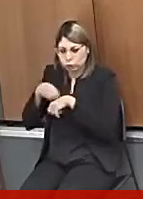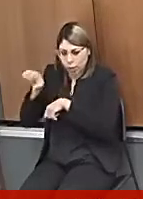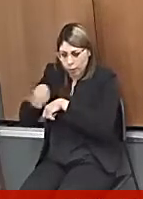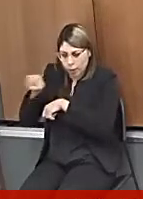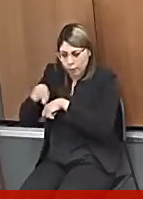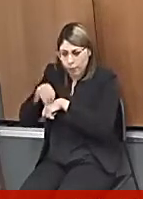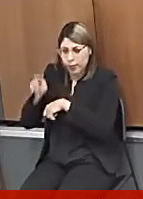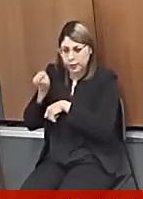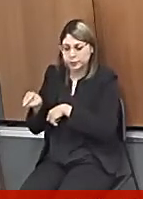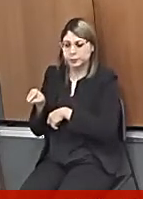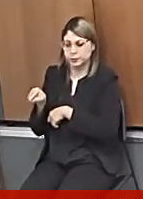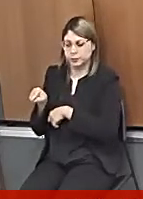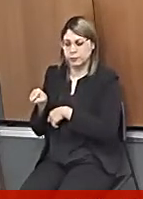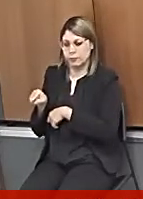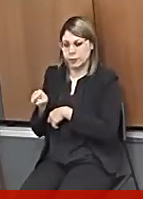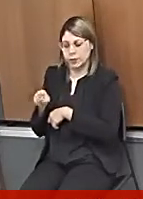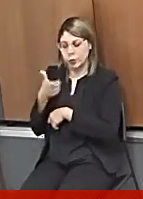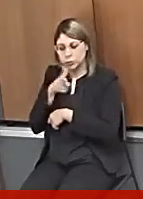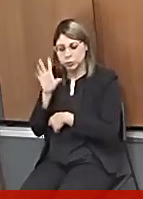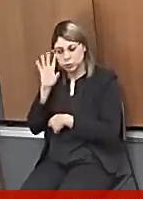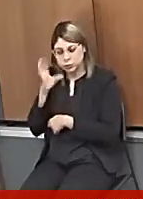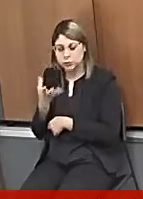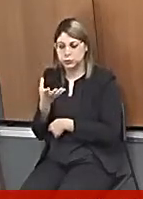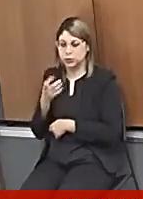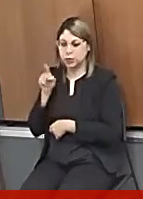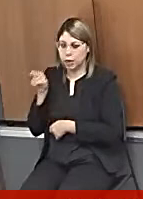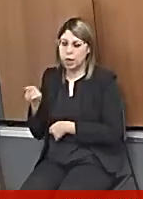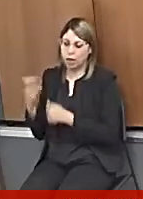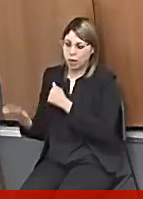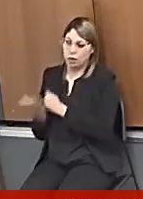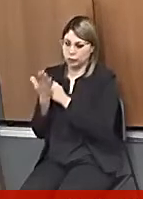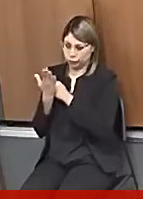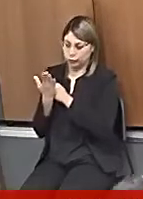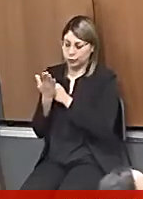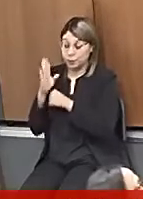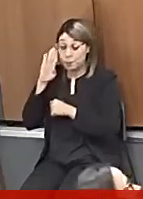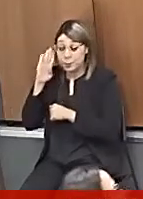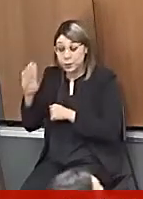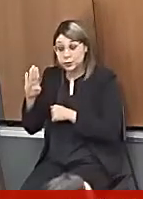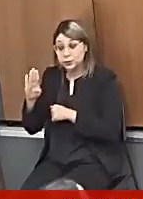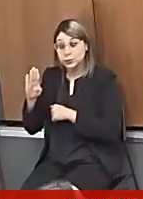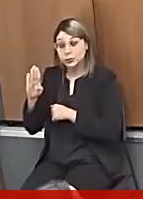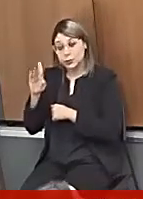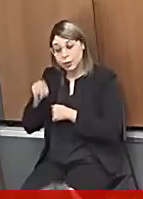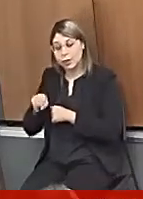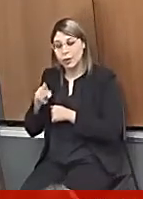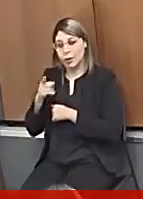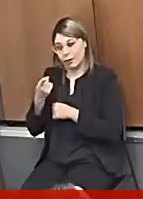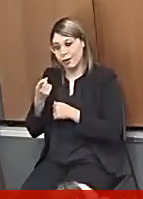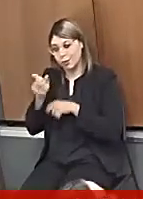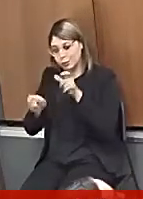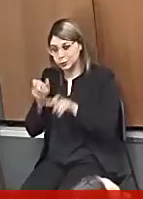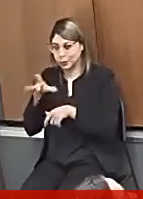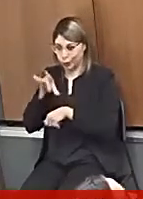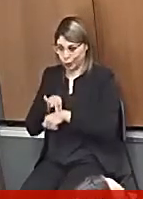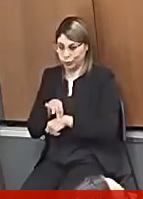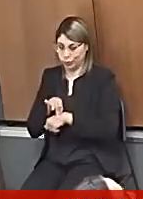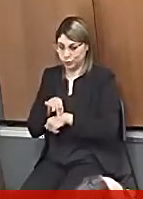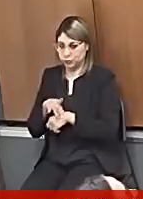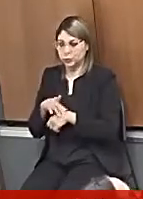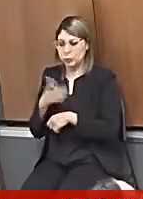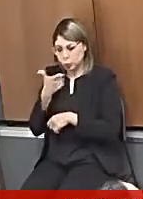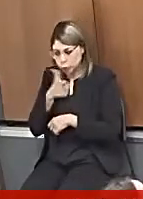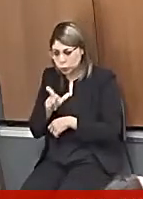pra ela e tudo que a gente puder estar resolvendo ela está nos ajudando principalmente com esses casos há dois ídolos a gente tem